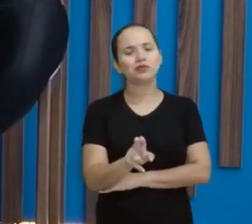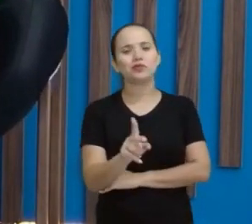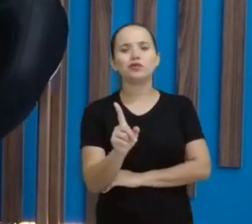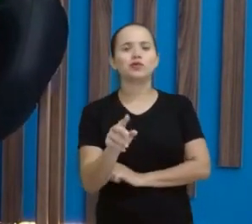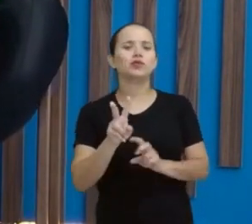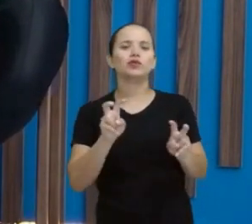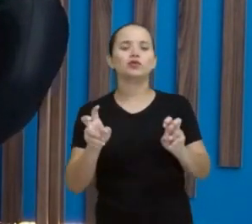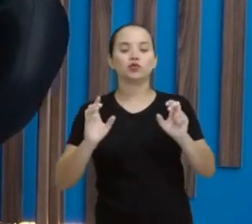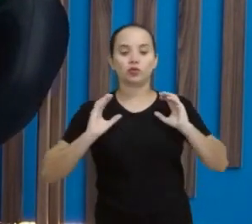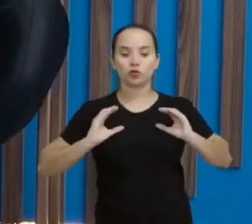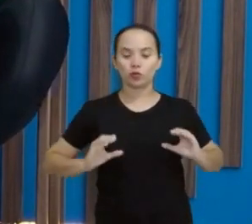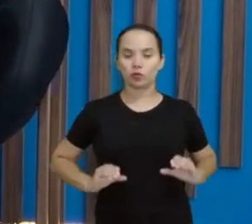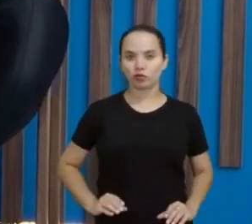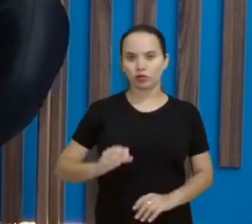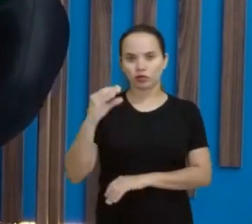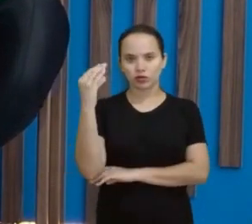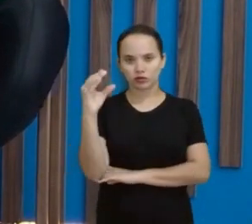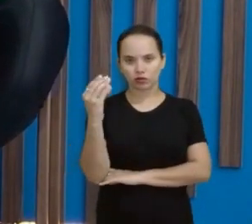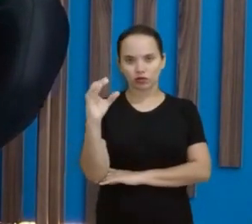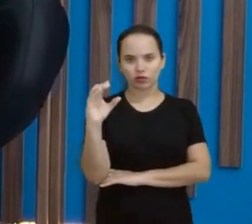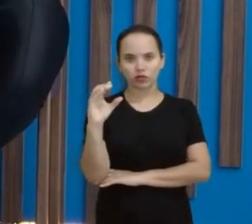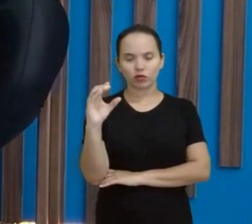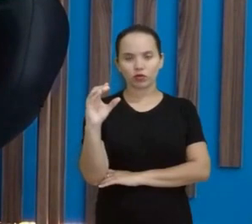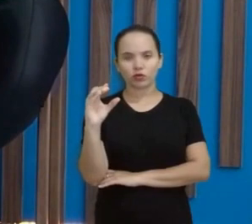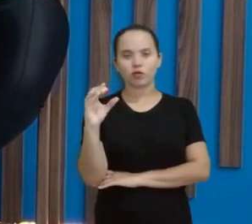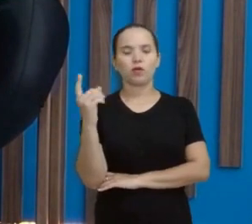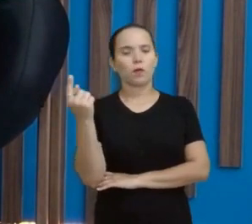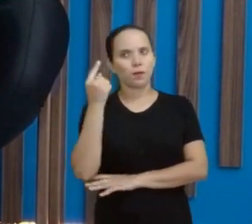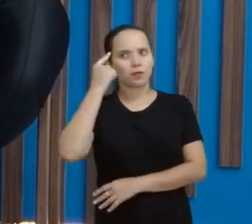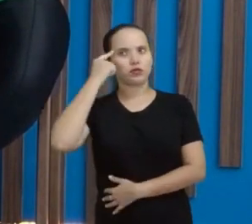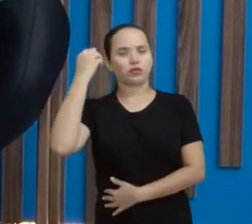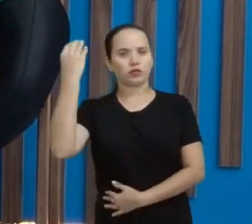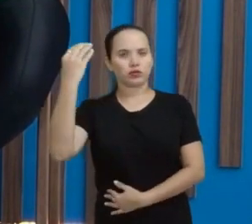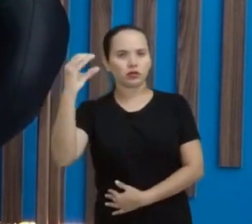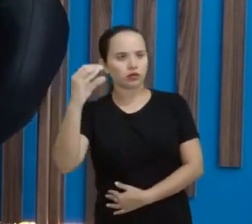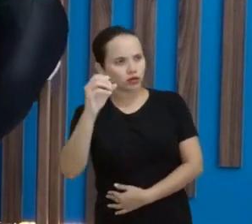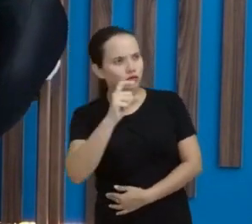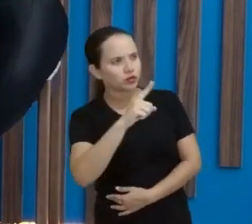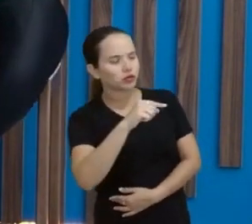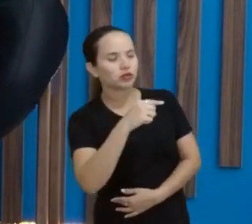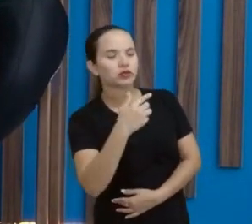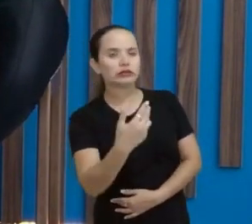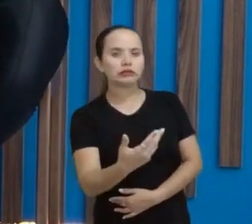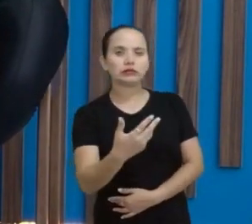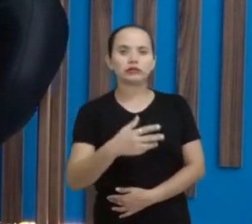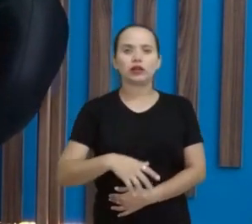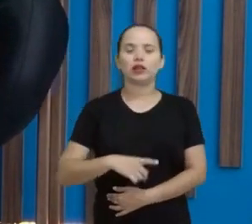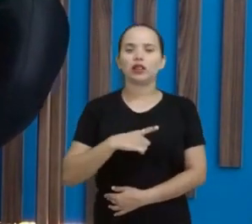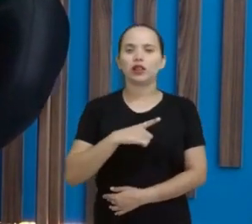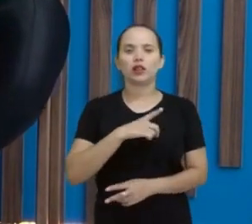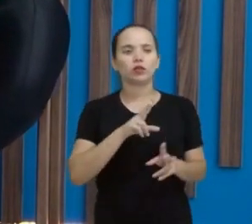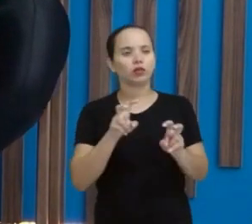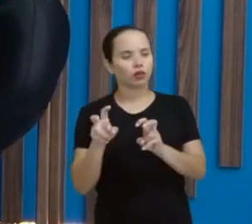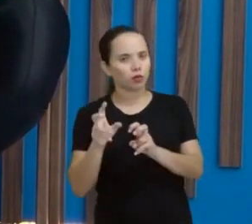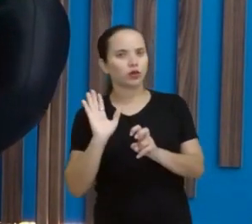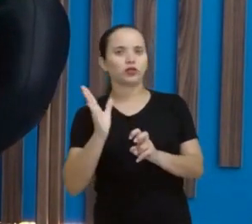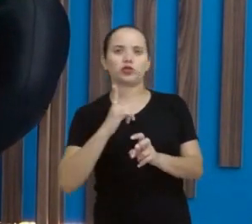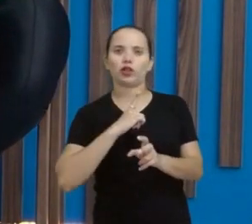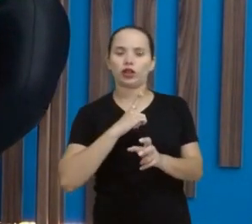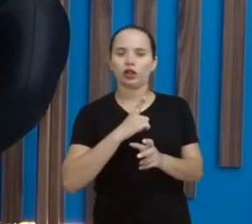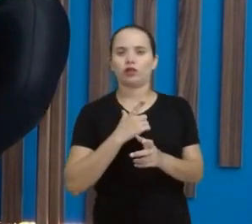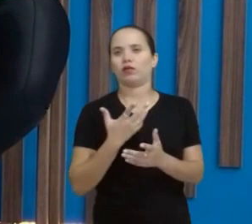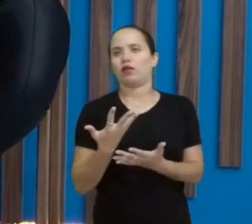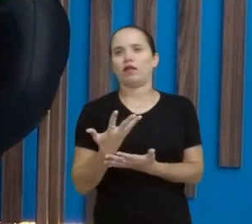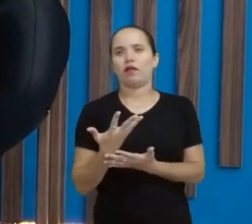postura científica, né? Então, o pensamento científico, não foi, Carla? Foi um dos temas das aulas que a gente teve mais